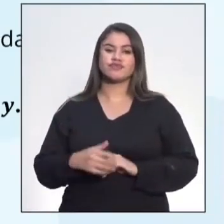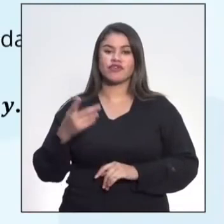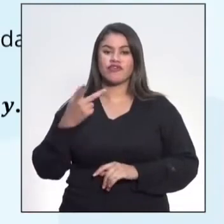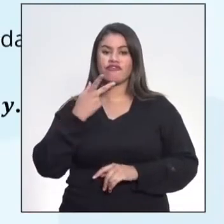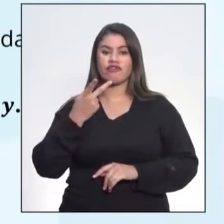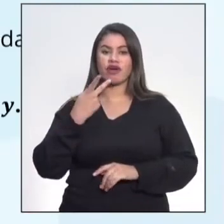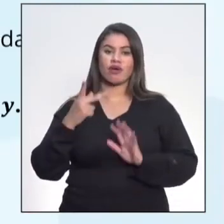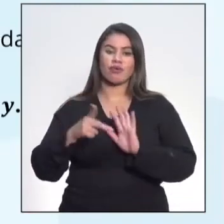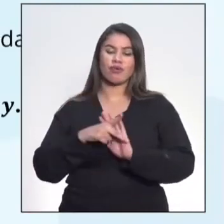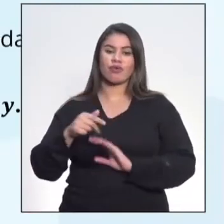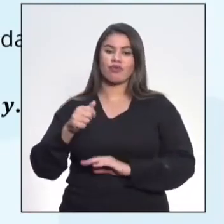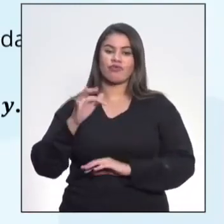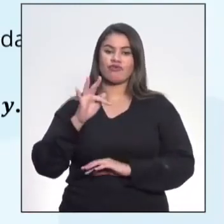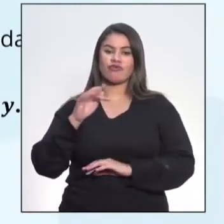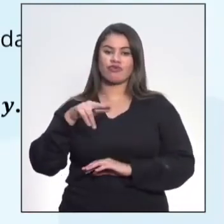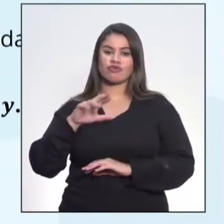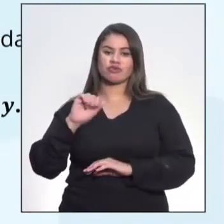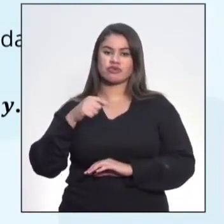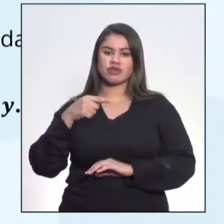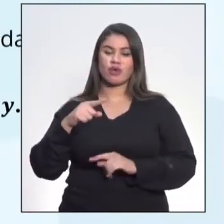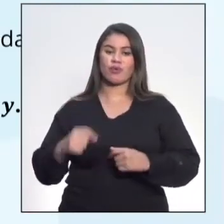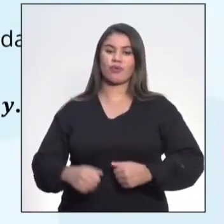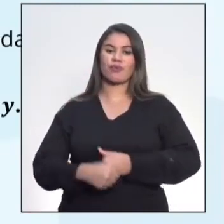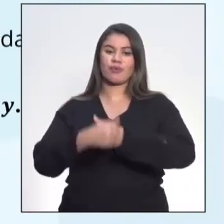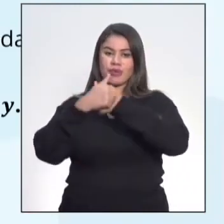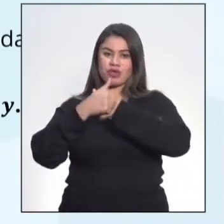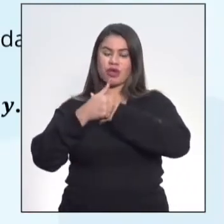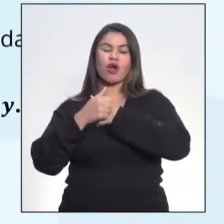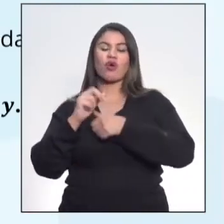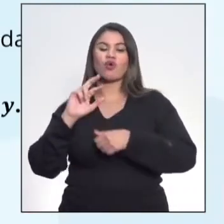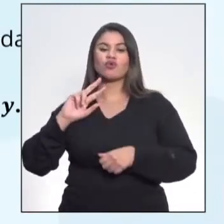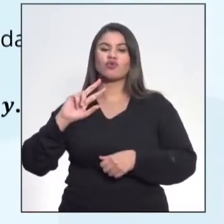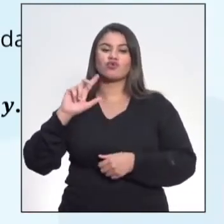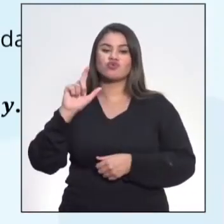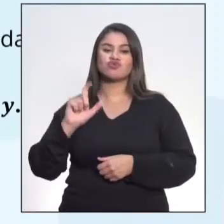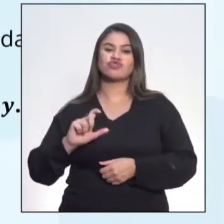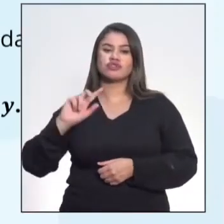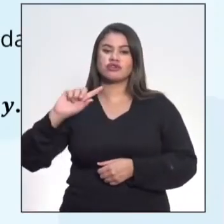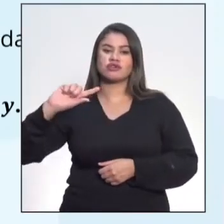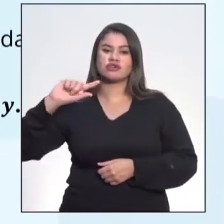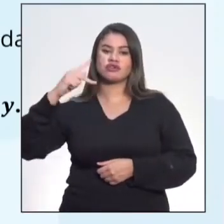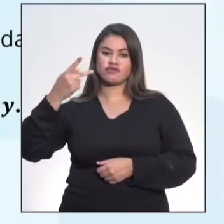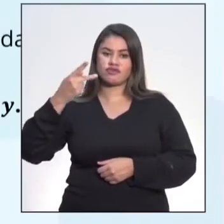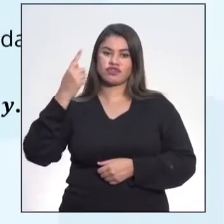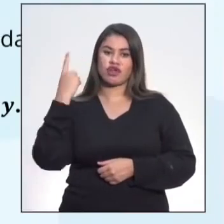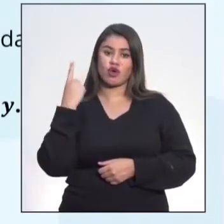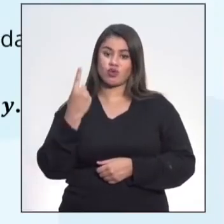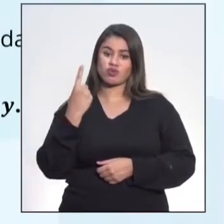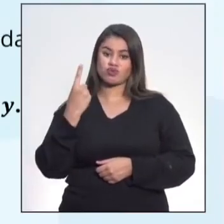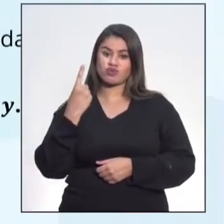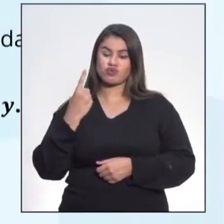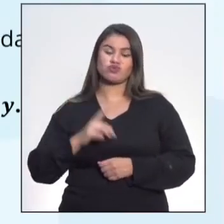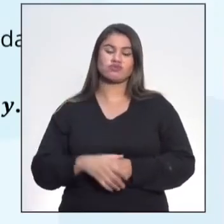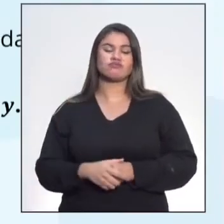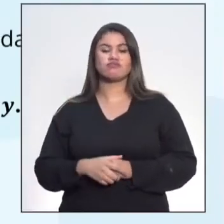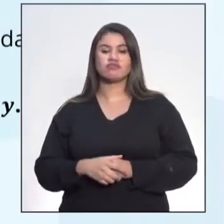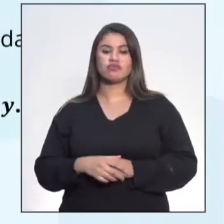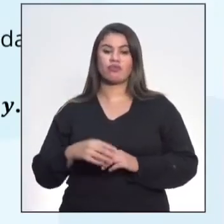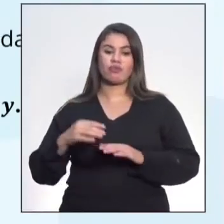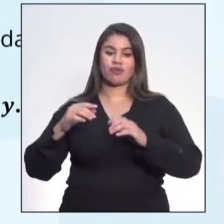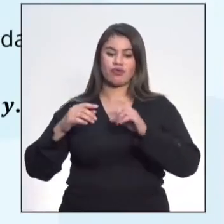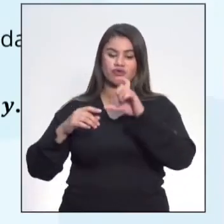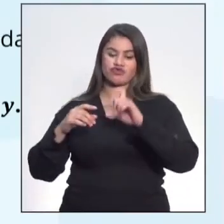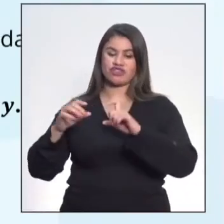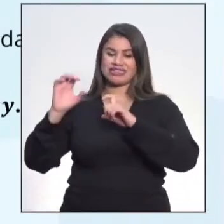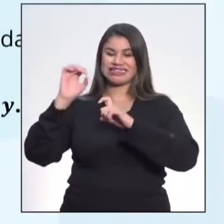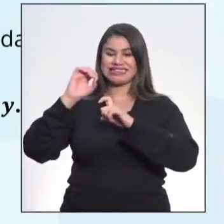de função de primeiro grau, esse x está elevado a 1. Não sei se vocês perceberam que não tem nada em cima do x, nenhum expoente. Então, é elevado a 1.